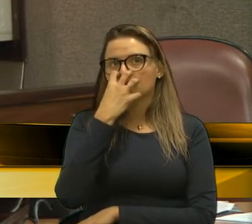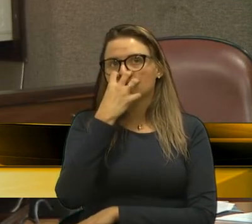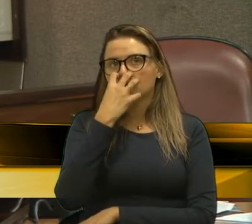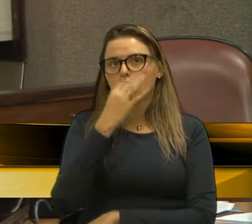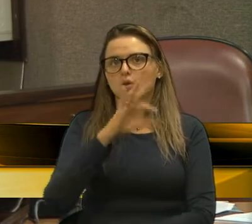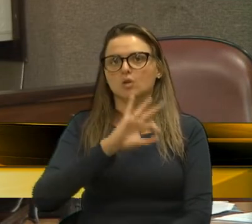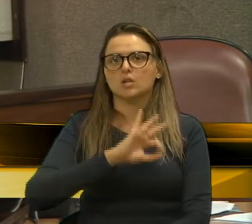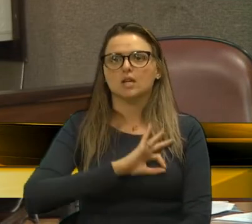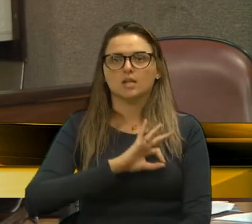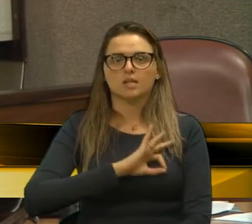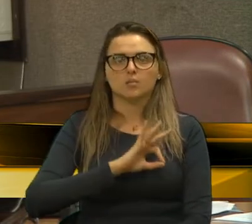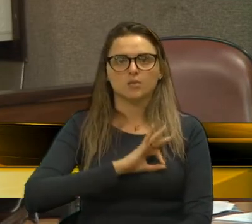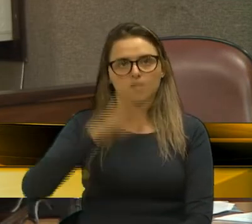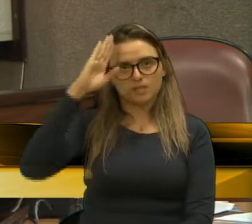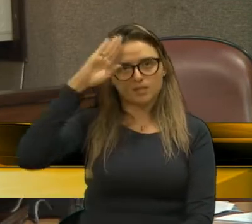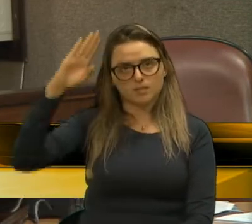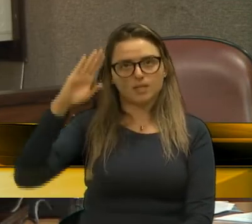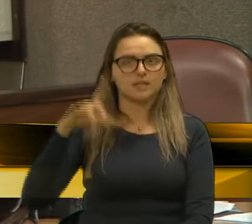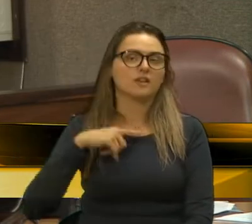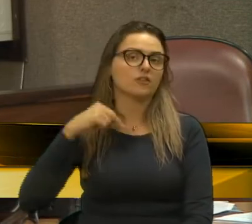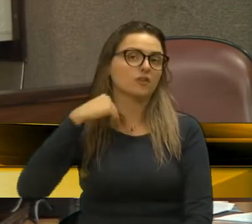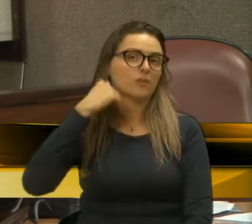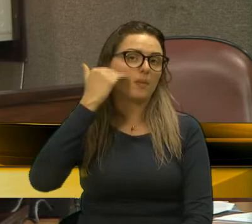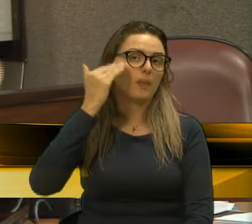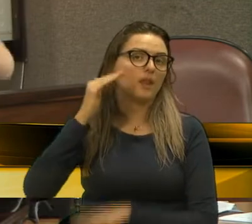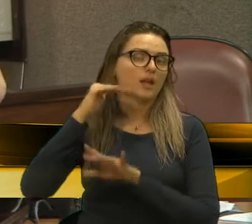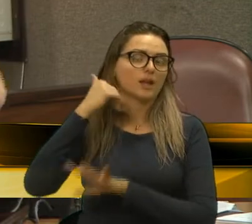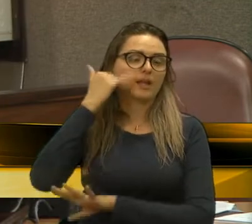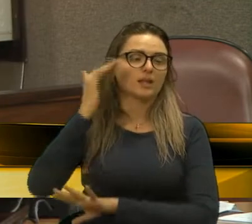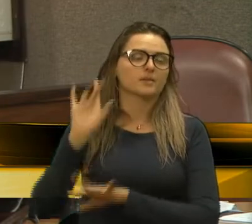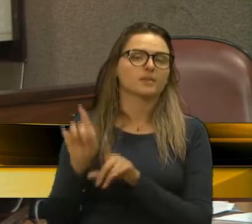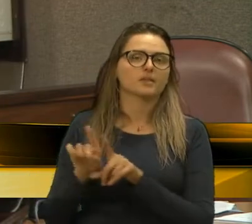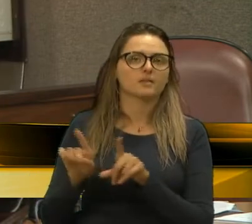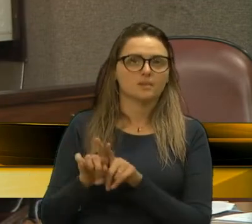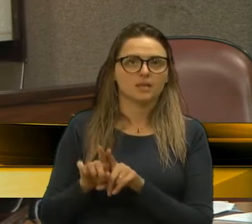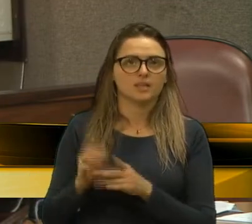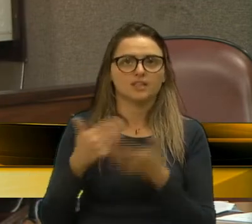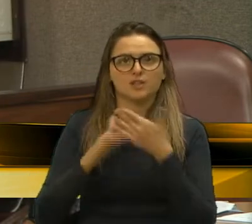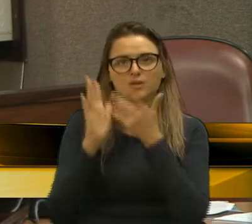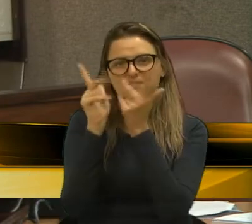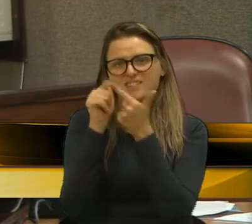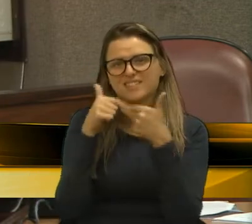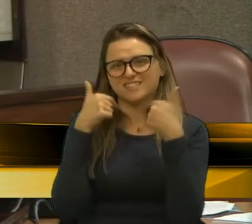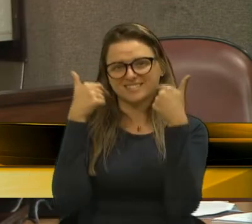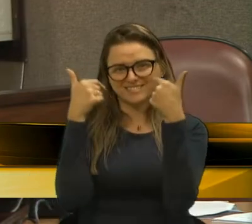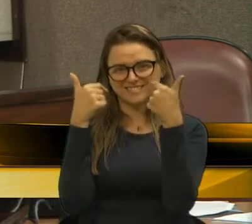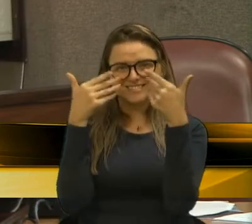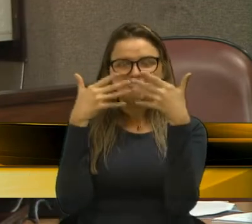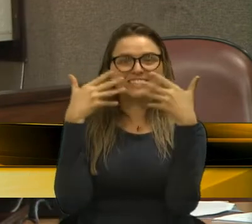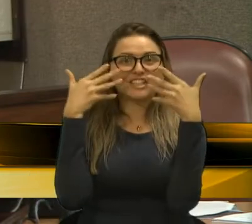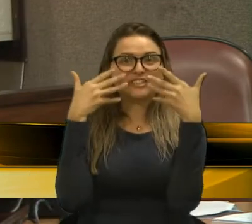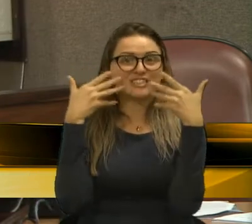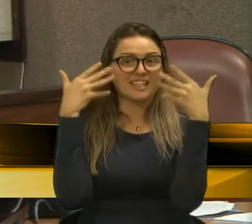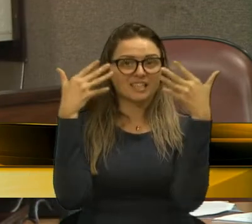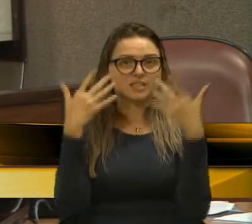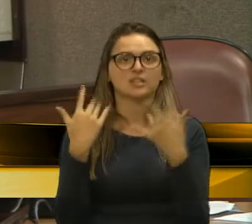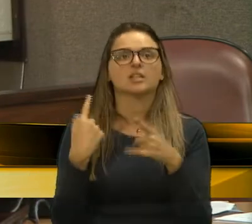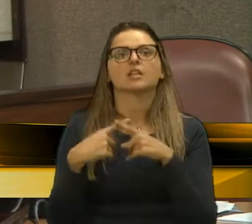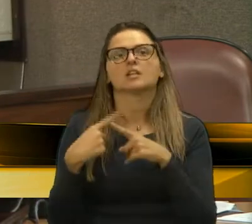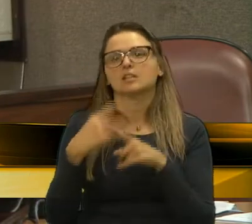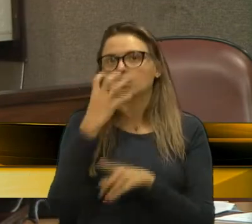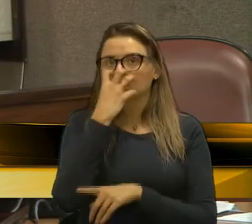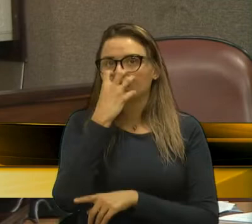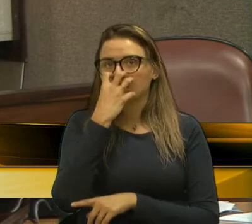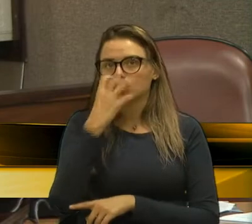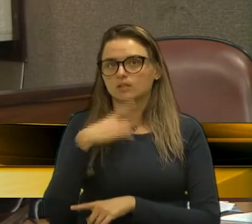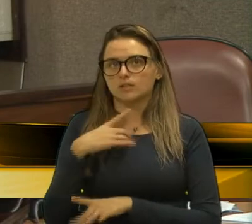militar e ganhou mais lambidas do cachorro da guarda muito vai e tira uma fotinho todo sorridente claro né o cachorro é adestrado tem que